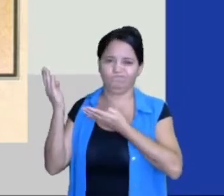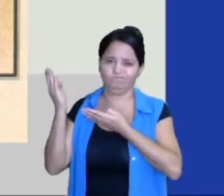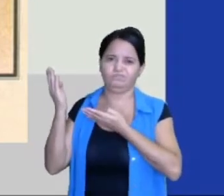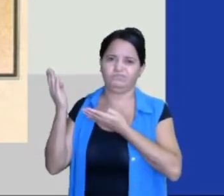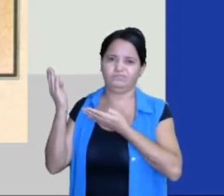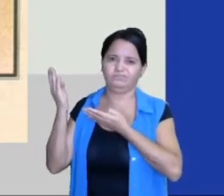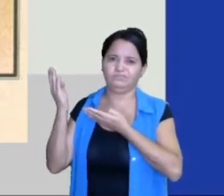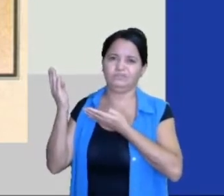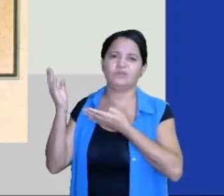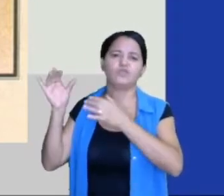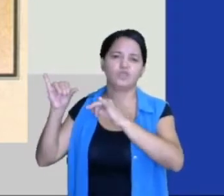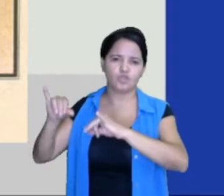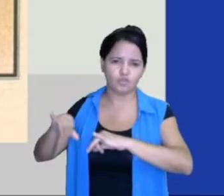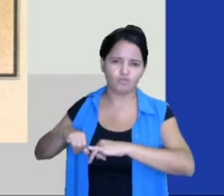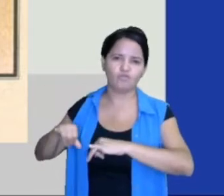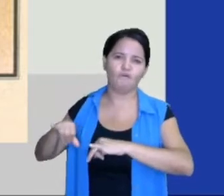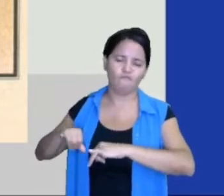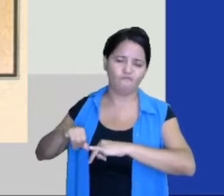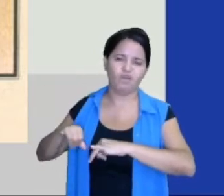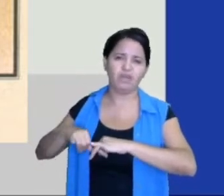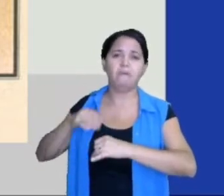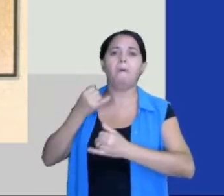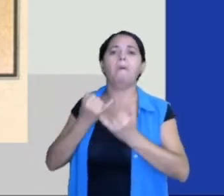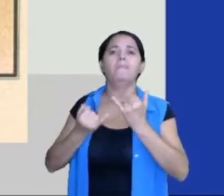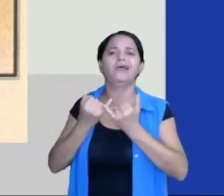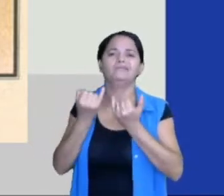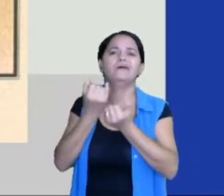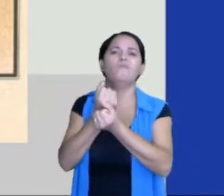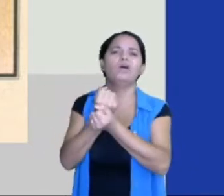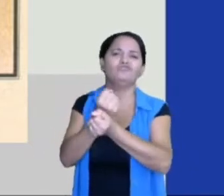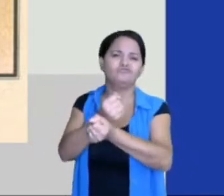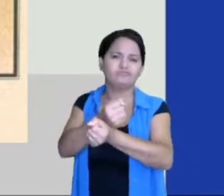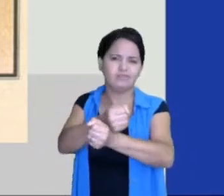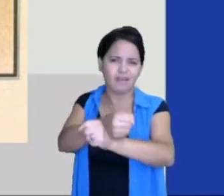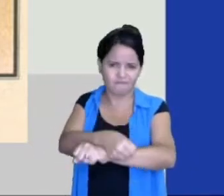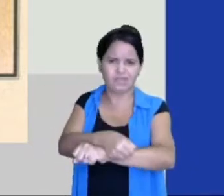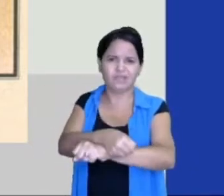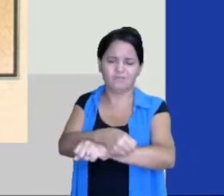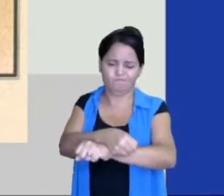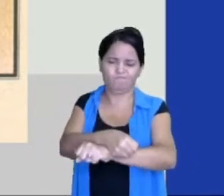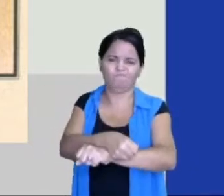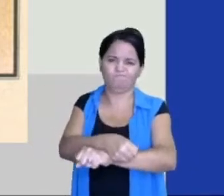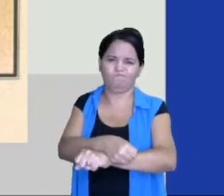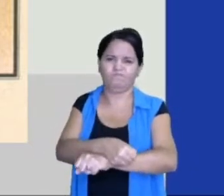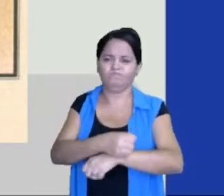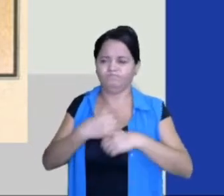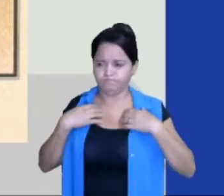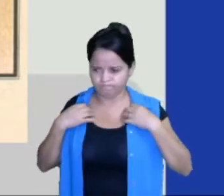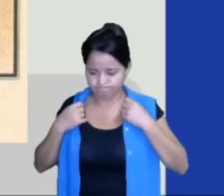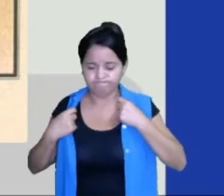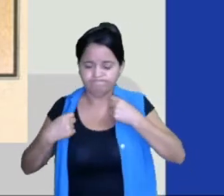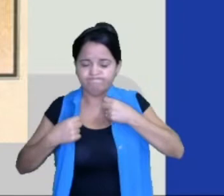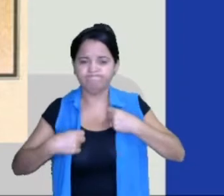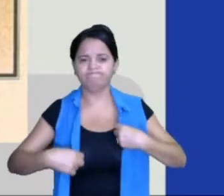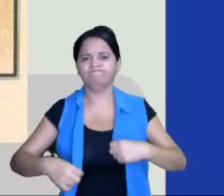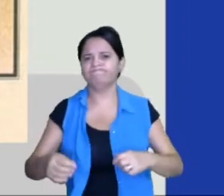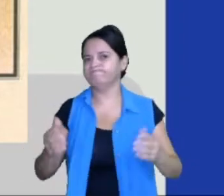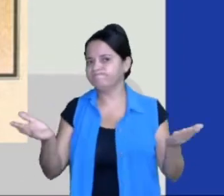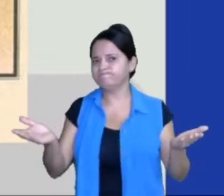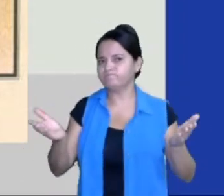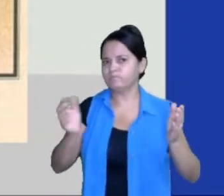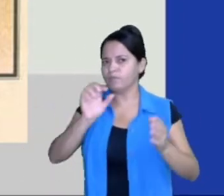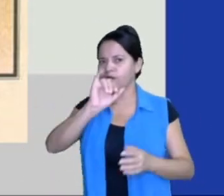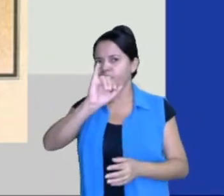né? Praticamente uma escravidão. No slide diz assim: no final do século XIX, a